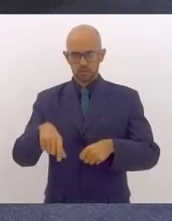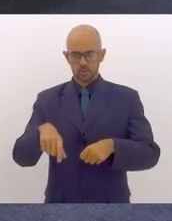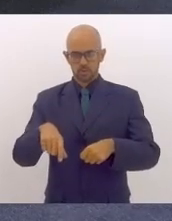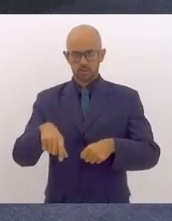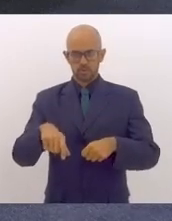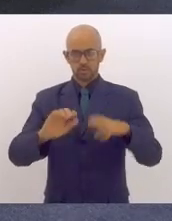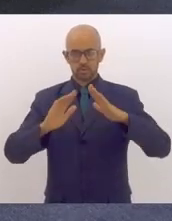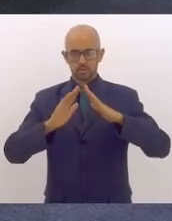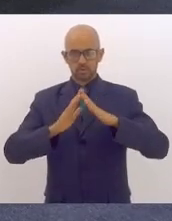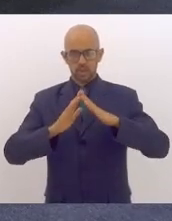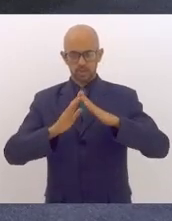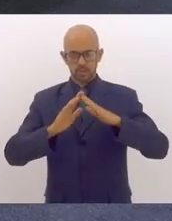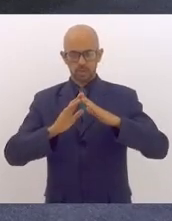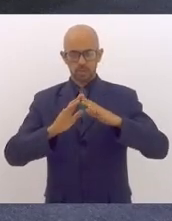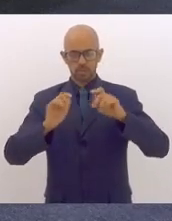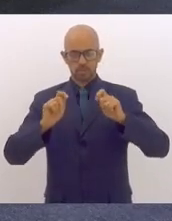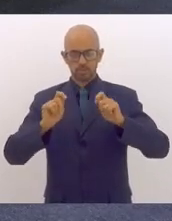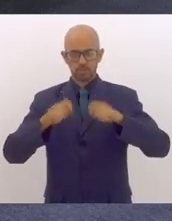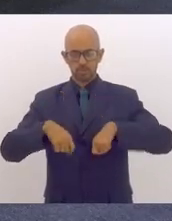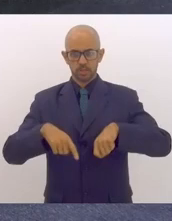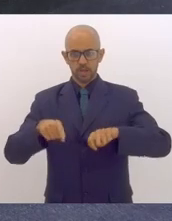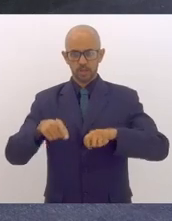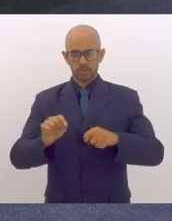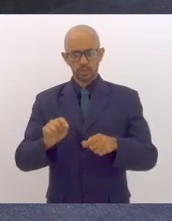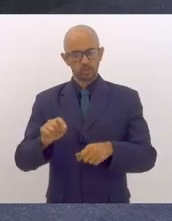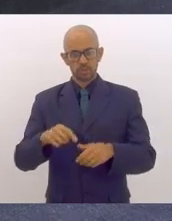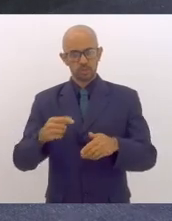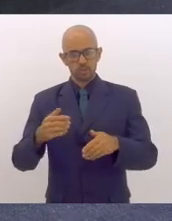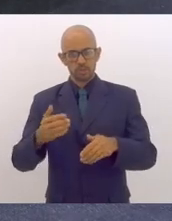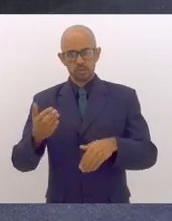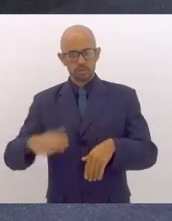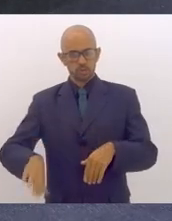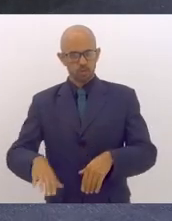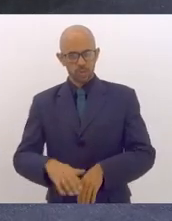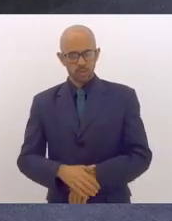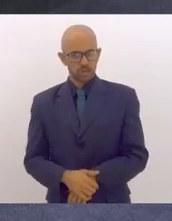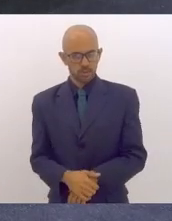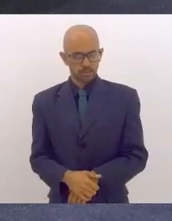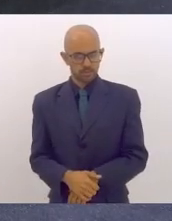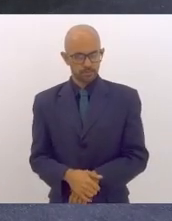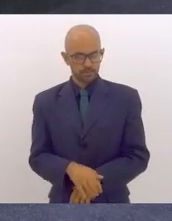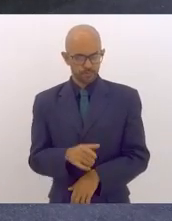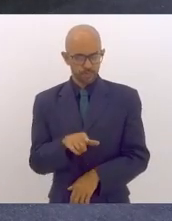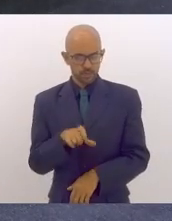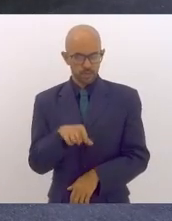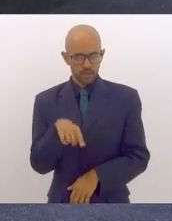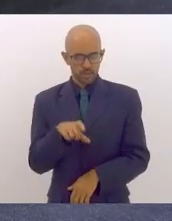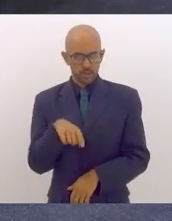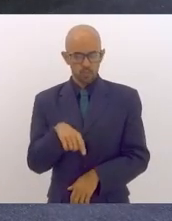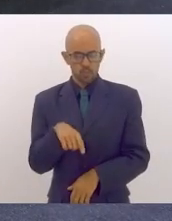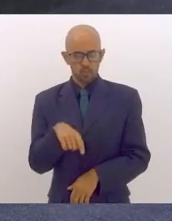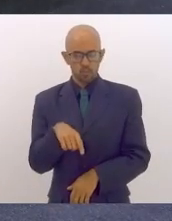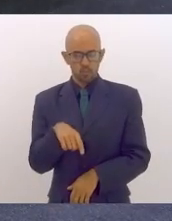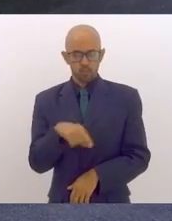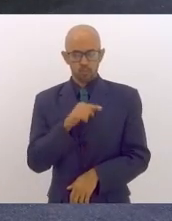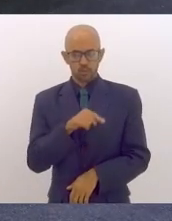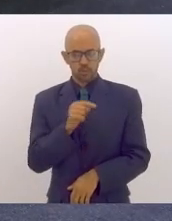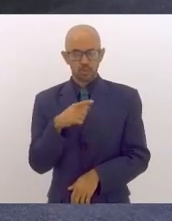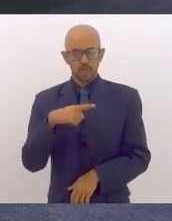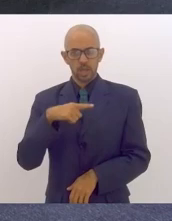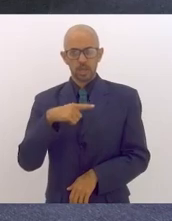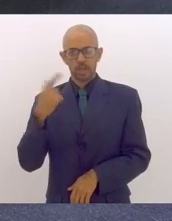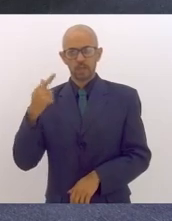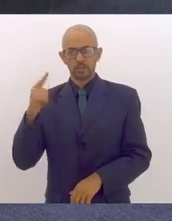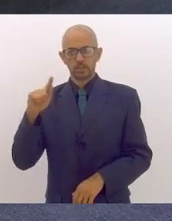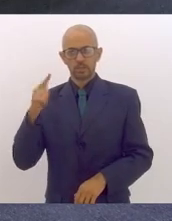casa terem a possibilidade, inclusive, de negar esse dispositivo que garante ali